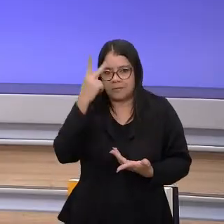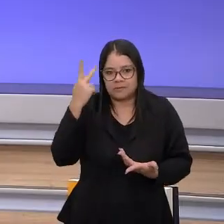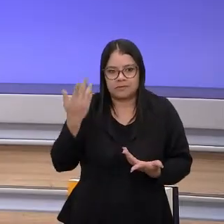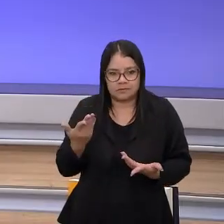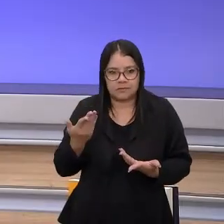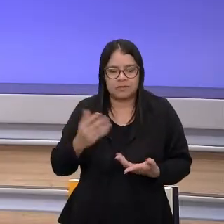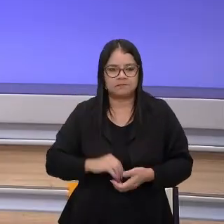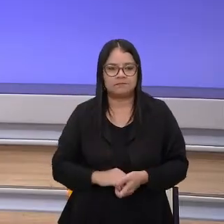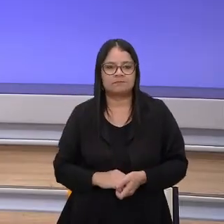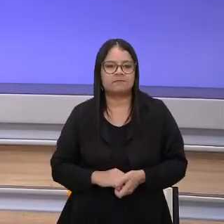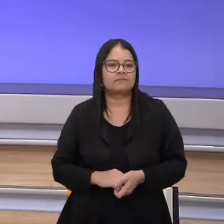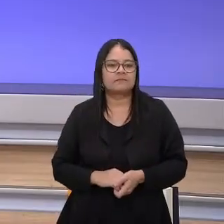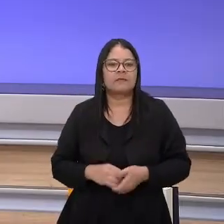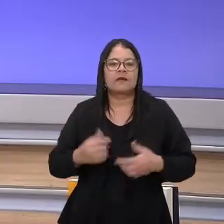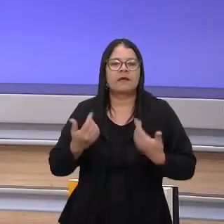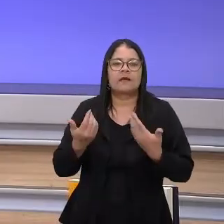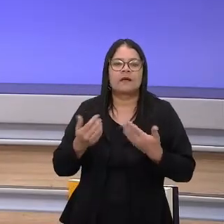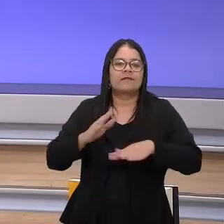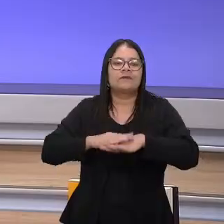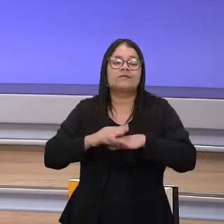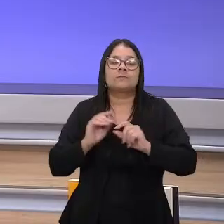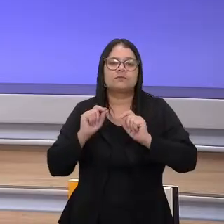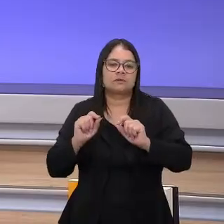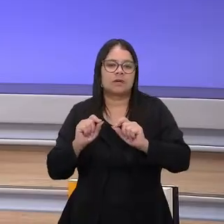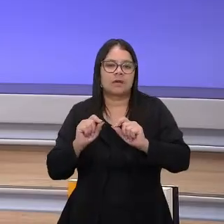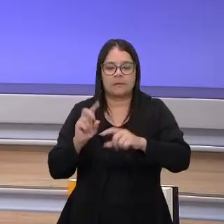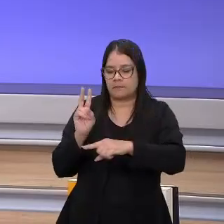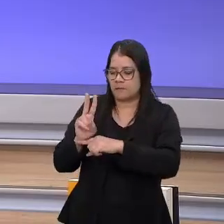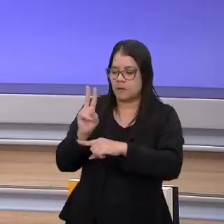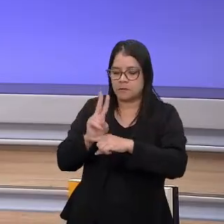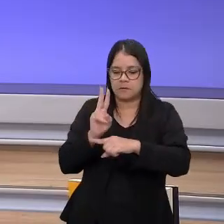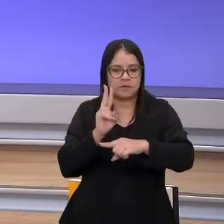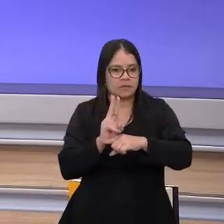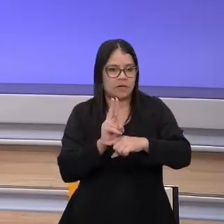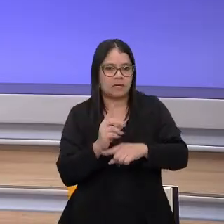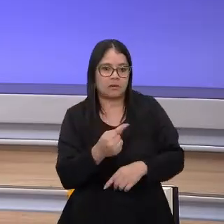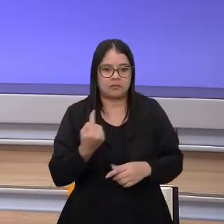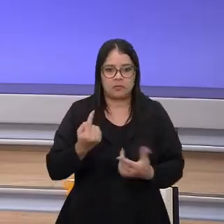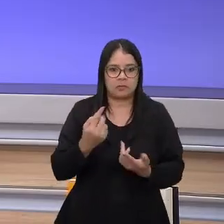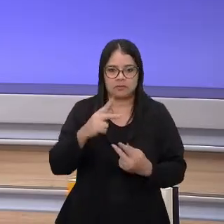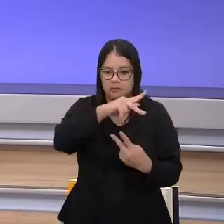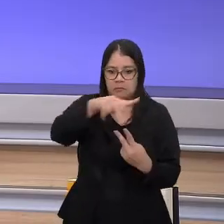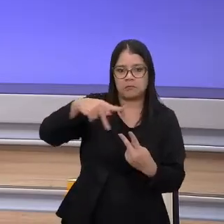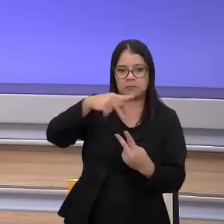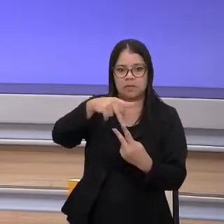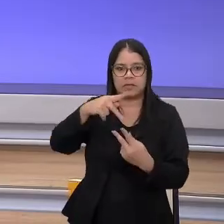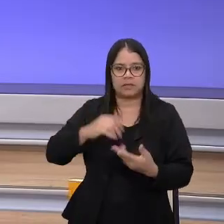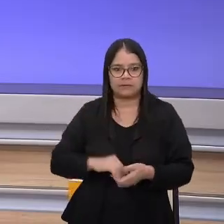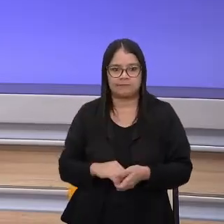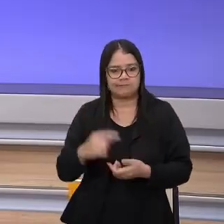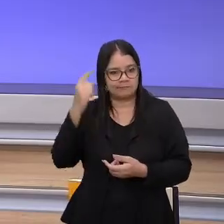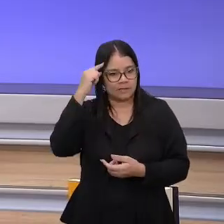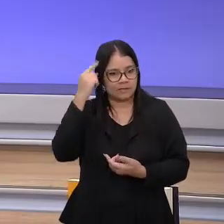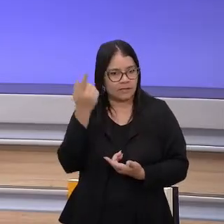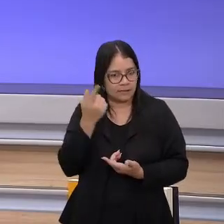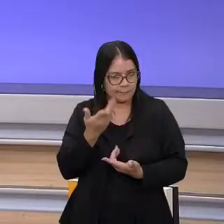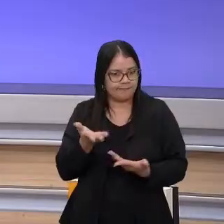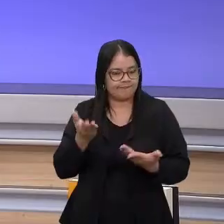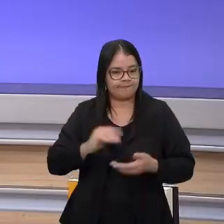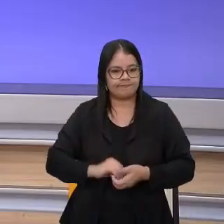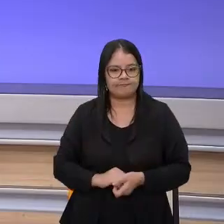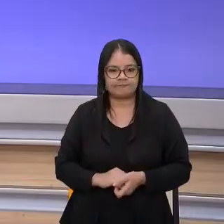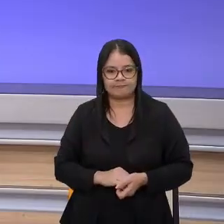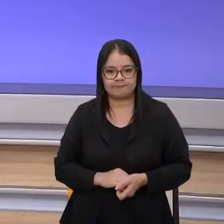estar mitigando isso e estar preservando realmente o nosso planeta? É de se pensar, hein, galera?